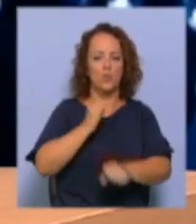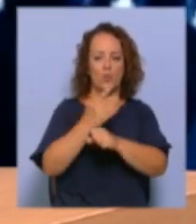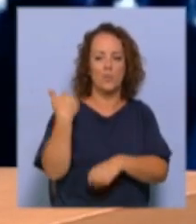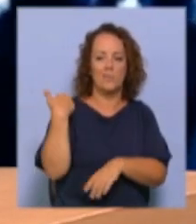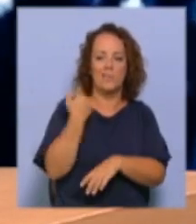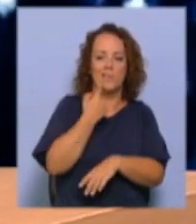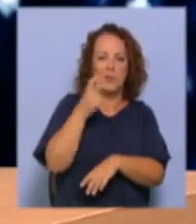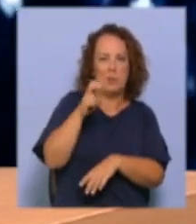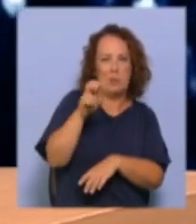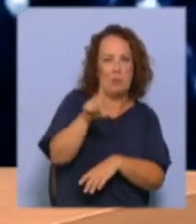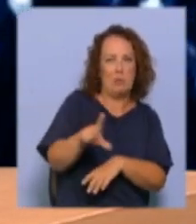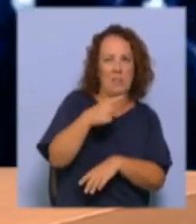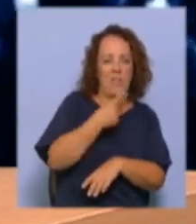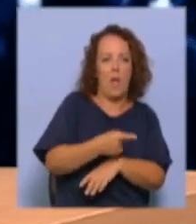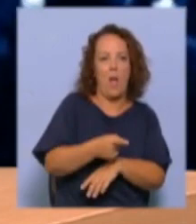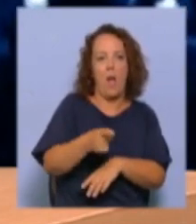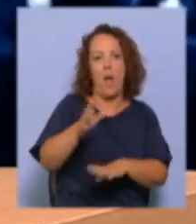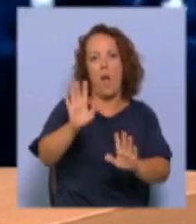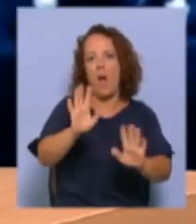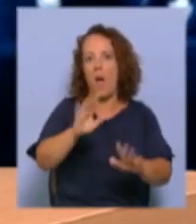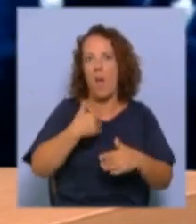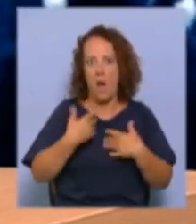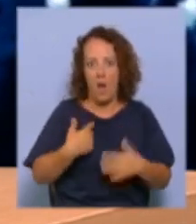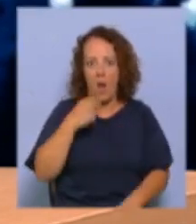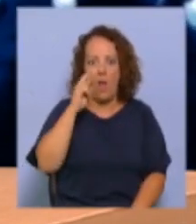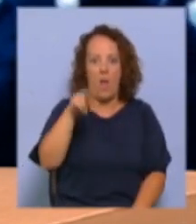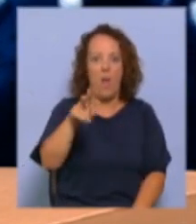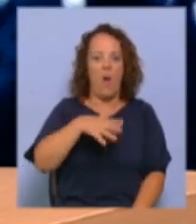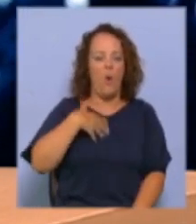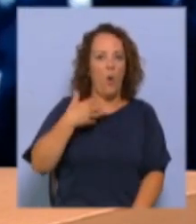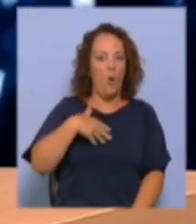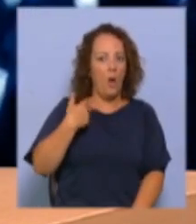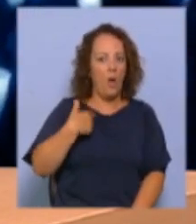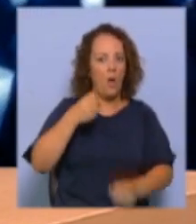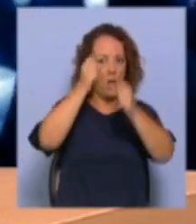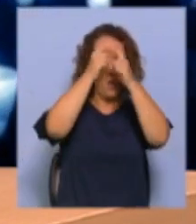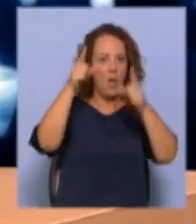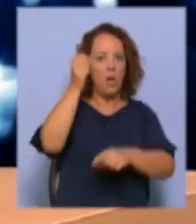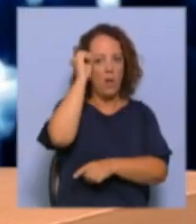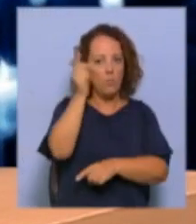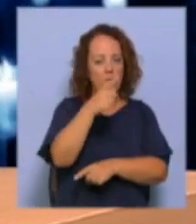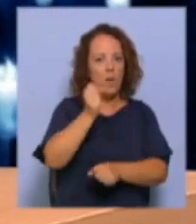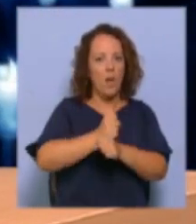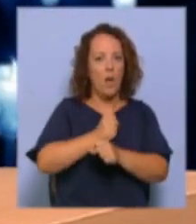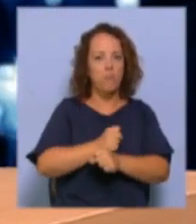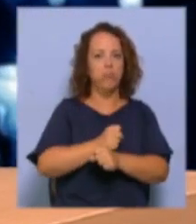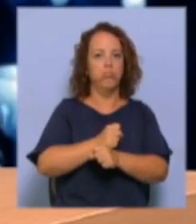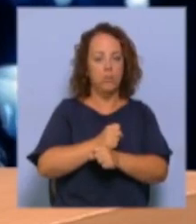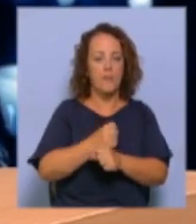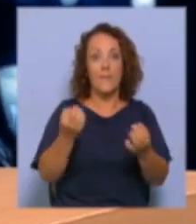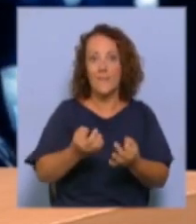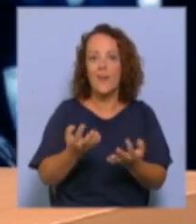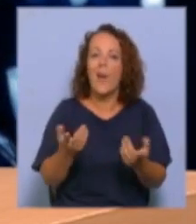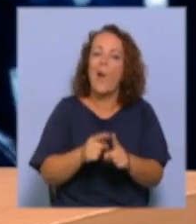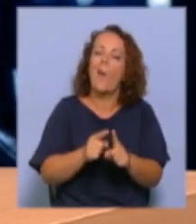diziam em junho, julho, assim: ouçam, eu agora é que vos dou valor, não é? Enfim, são apontamentos de